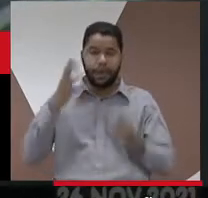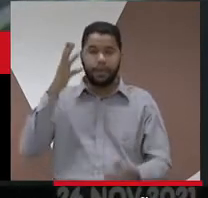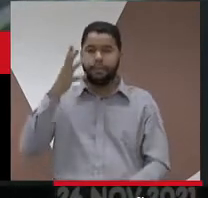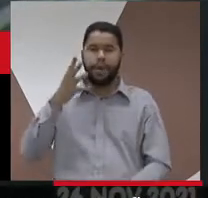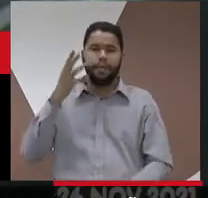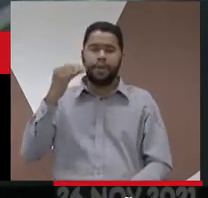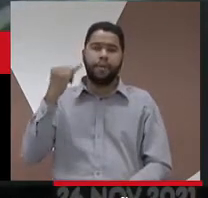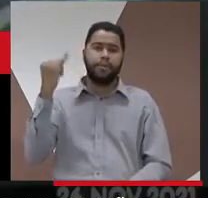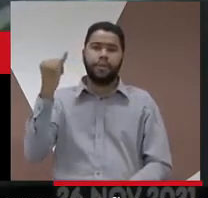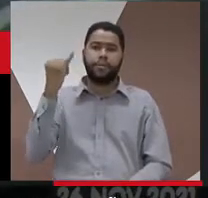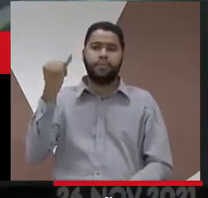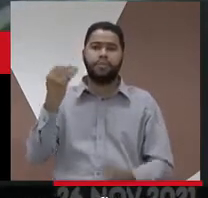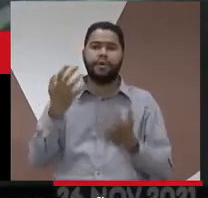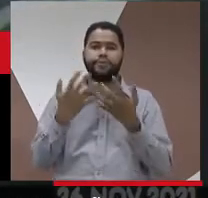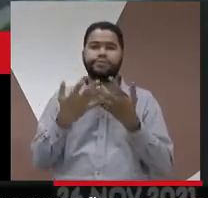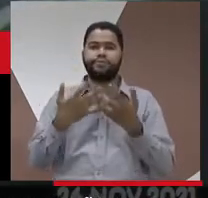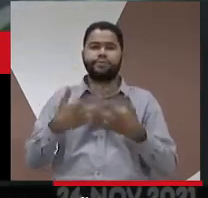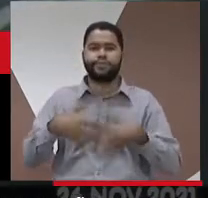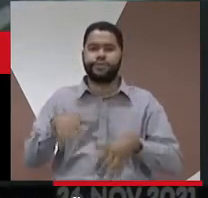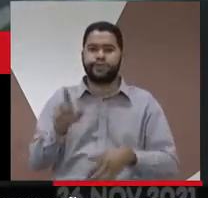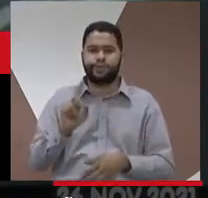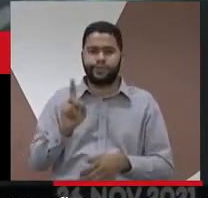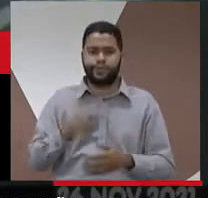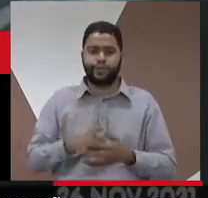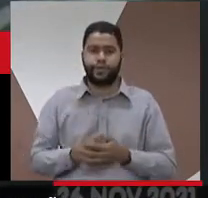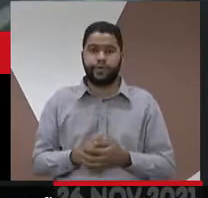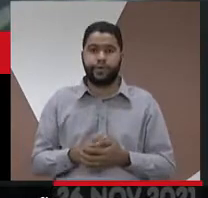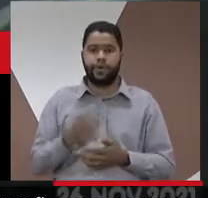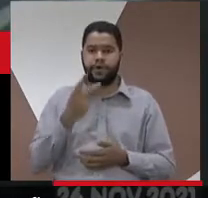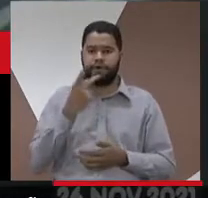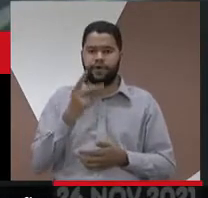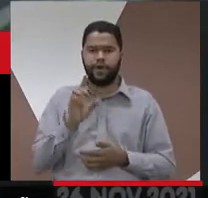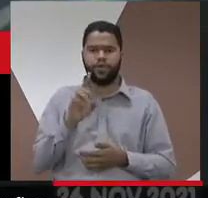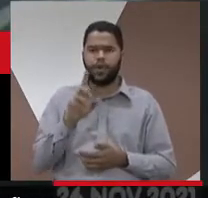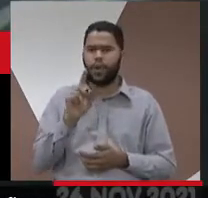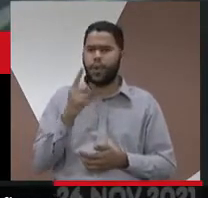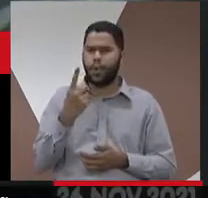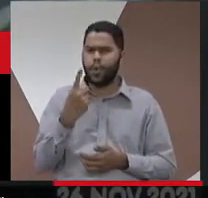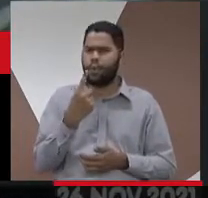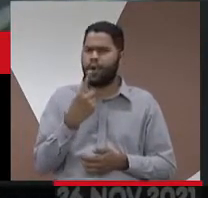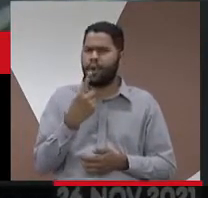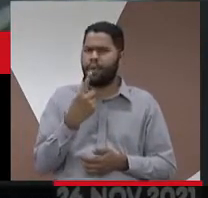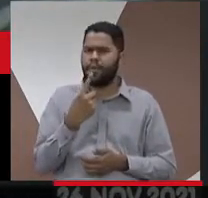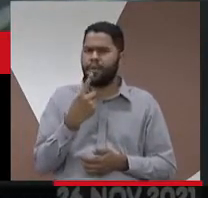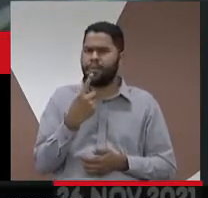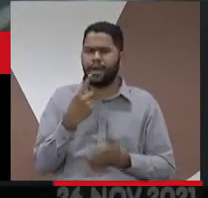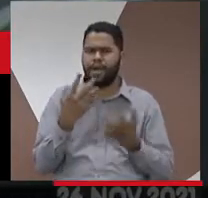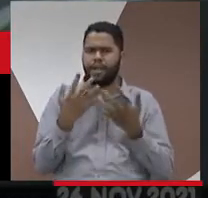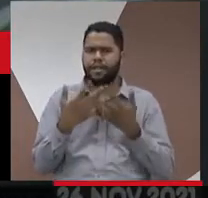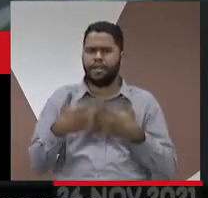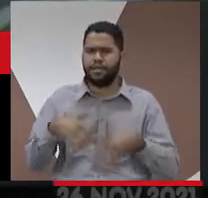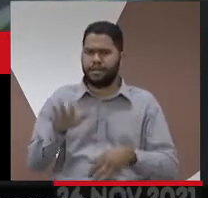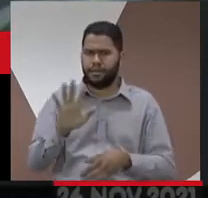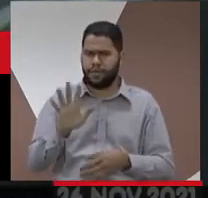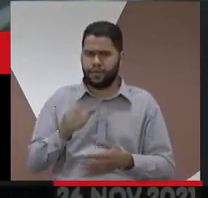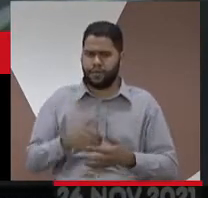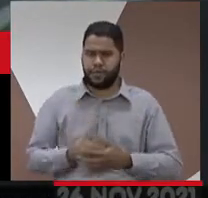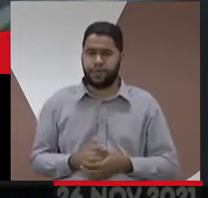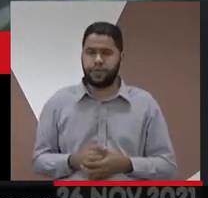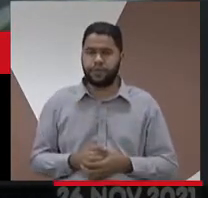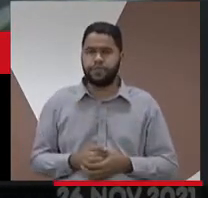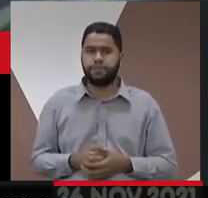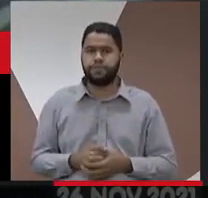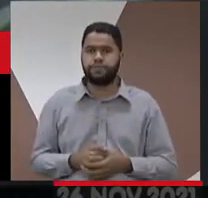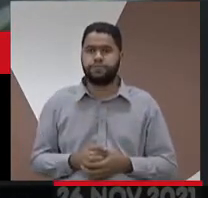importância, não funciona. E fala que só tem um microfone, que já não funciona. Né?